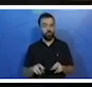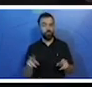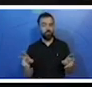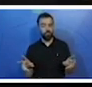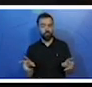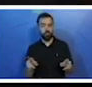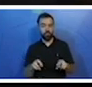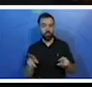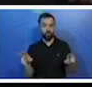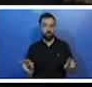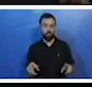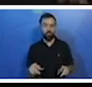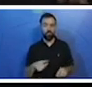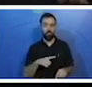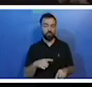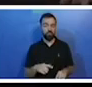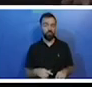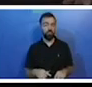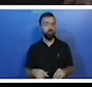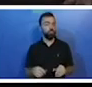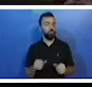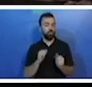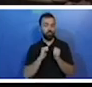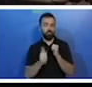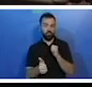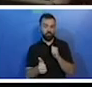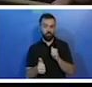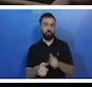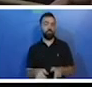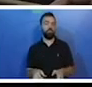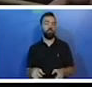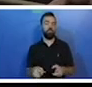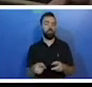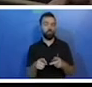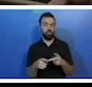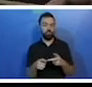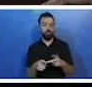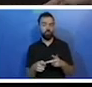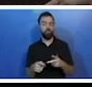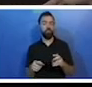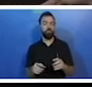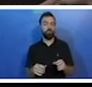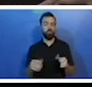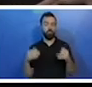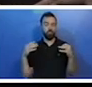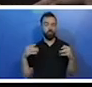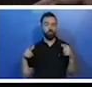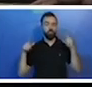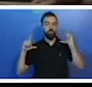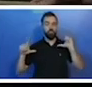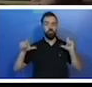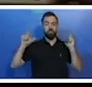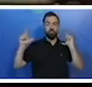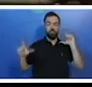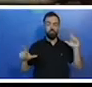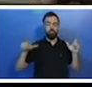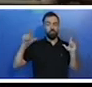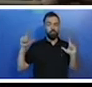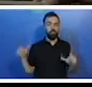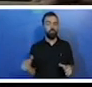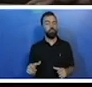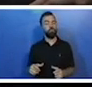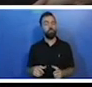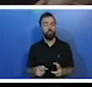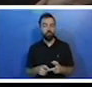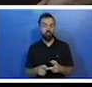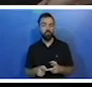diferença? Ciclismo como esporte e ciclismo como lazer, eles são diferentes? O ciclismo apenas como atividade